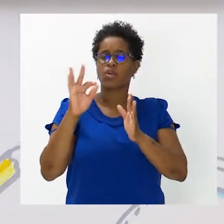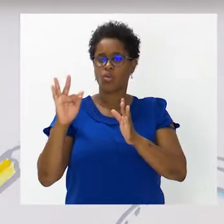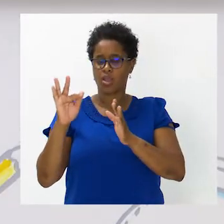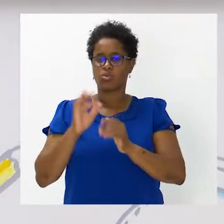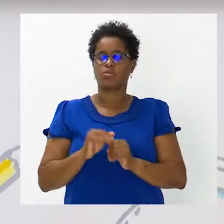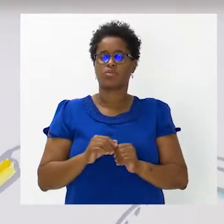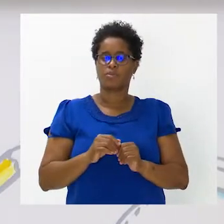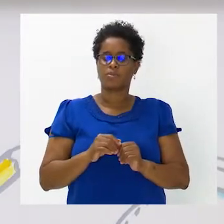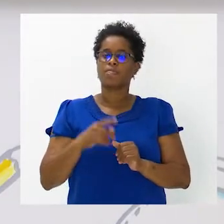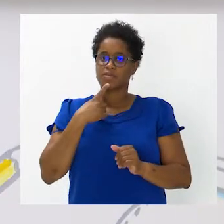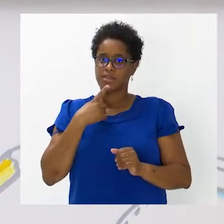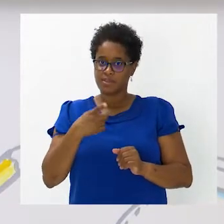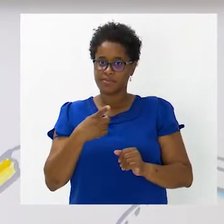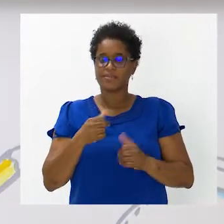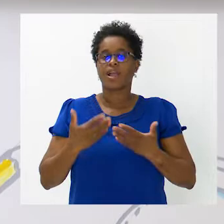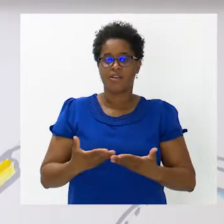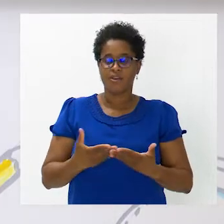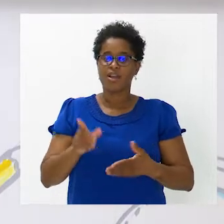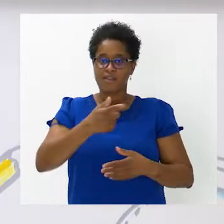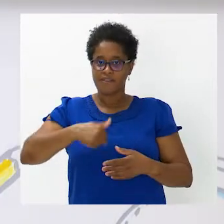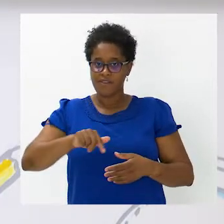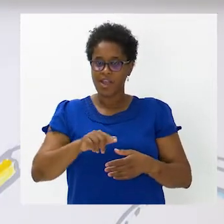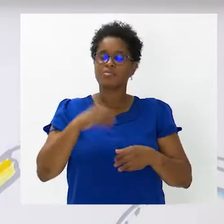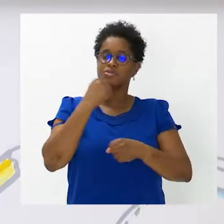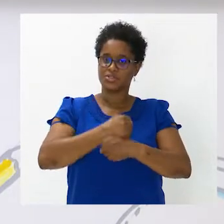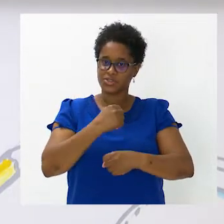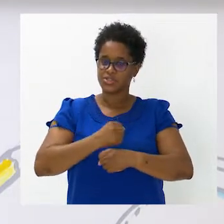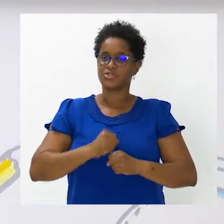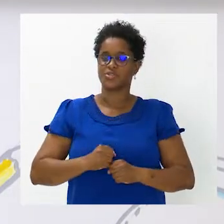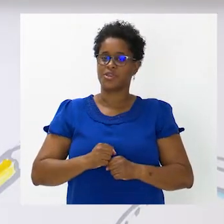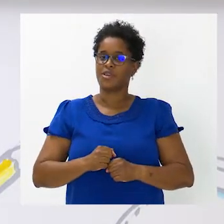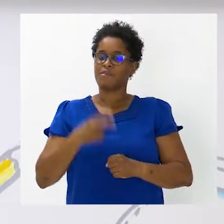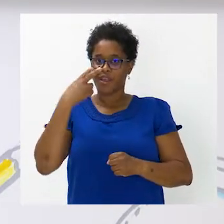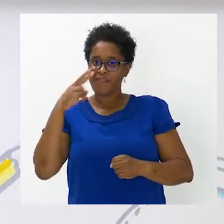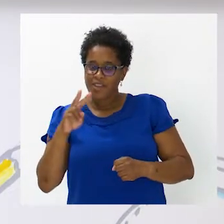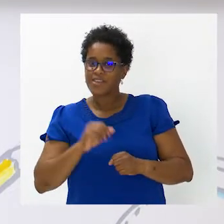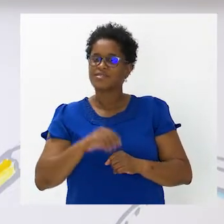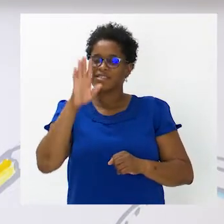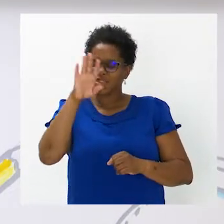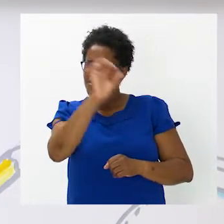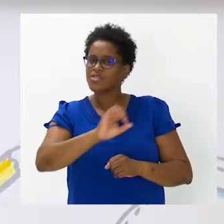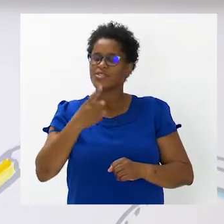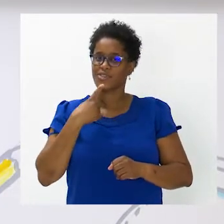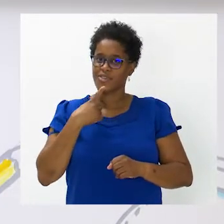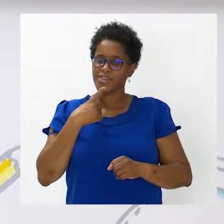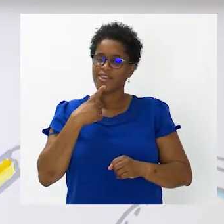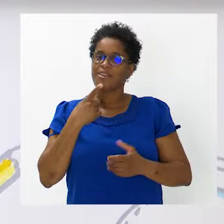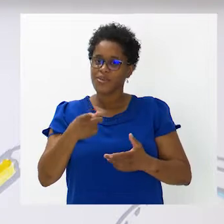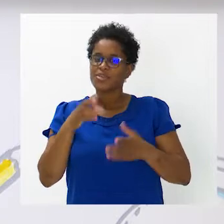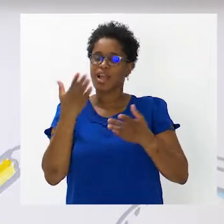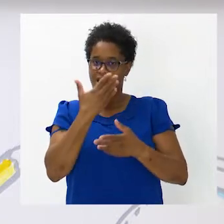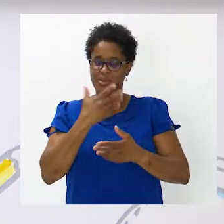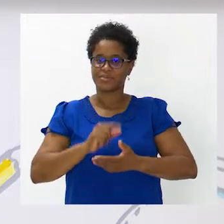F4. Percebidos? Bom, agora nós vamos para exercício para ver se estão a perceber mesmo